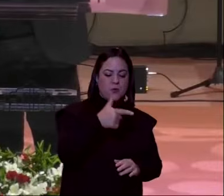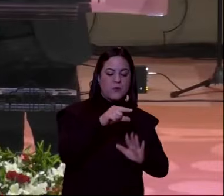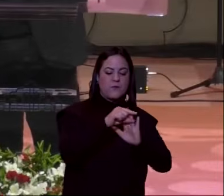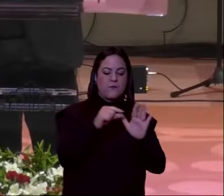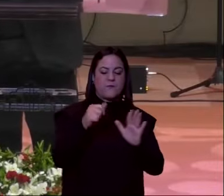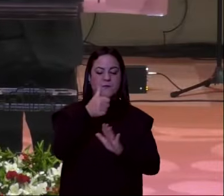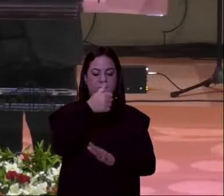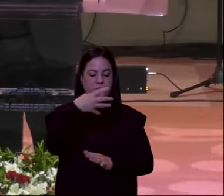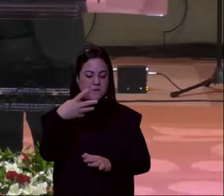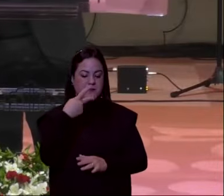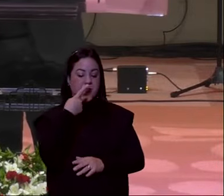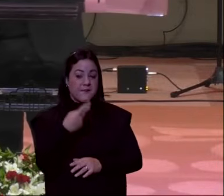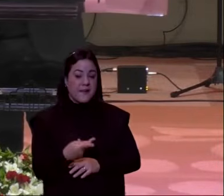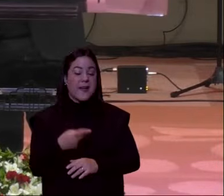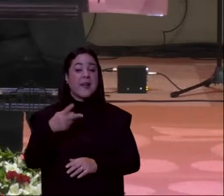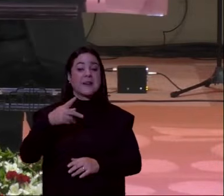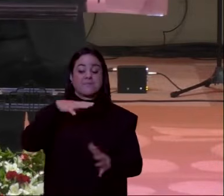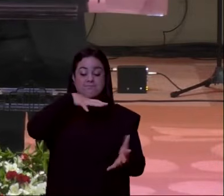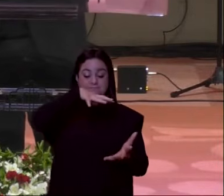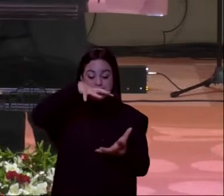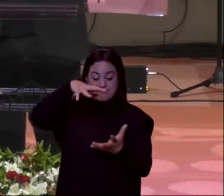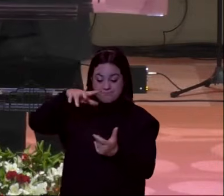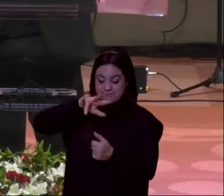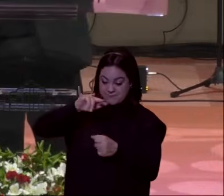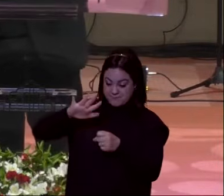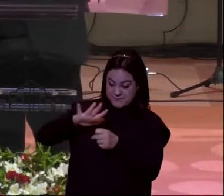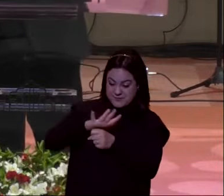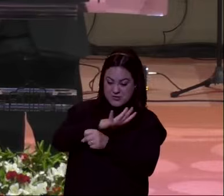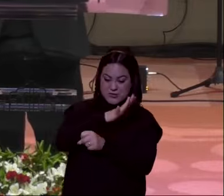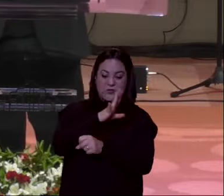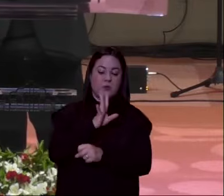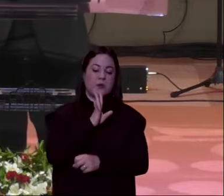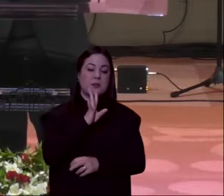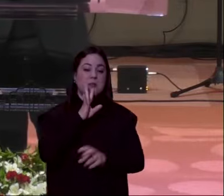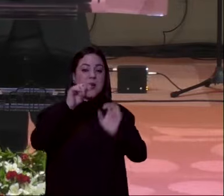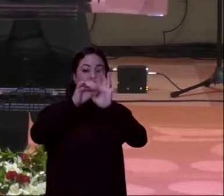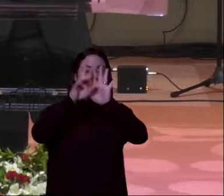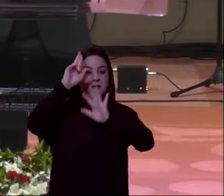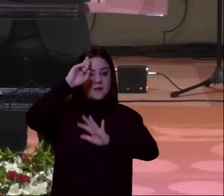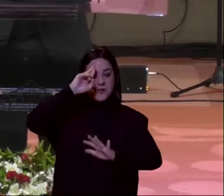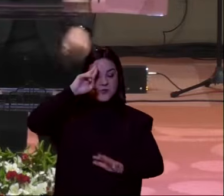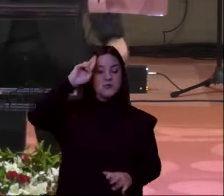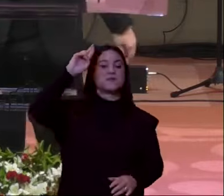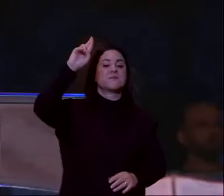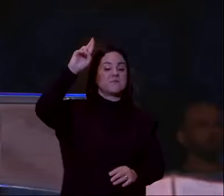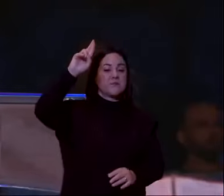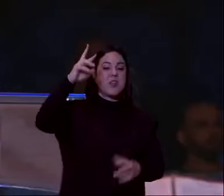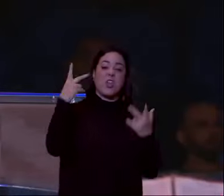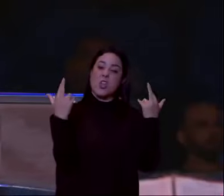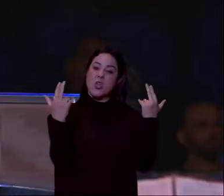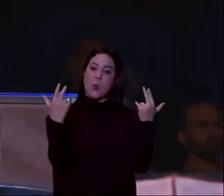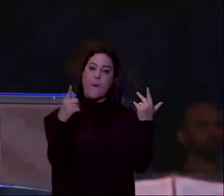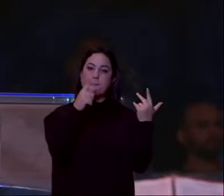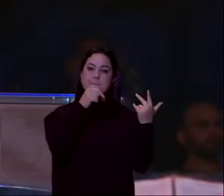do conhecimento da glória do Senhor, como as águas cobrem o mar.